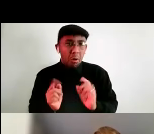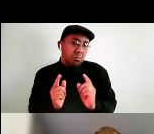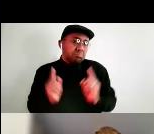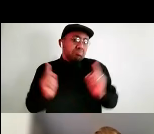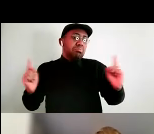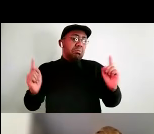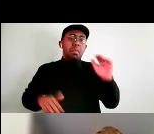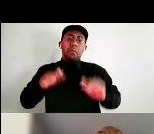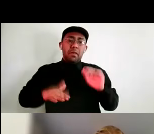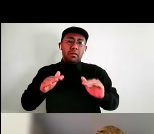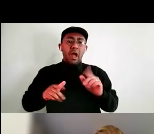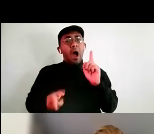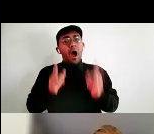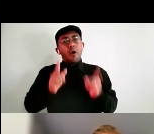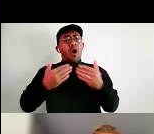como privado,